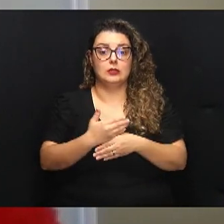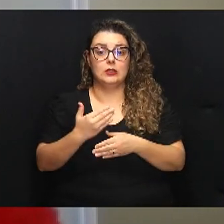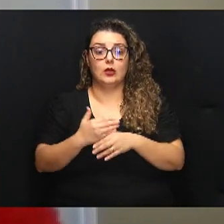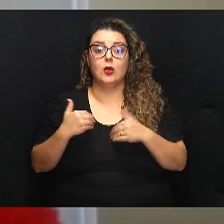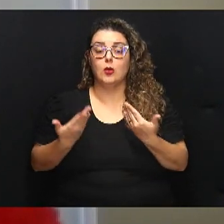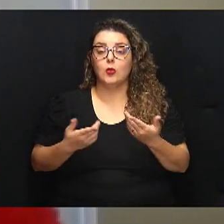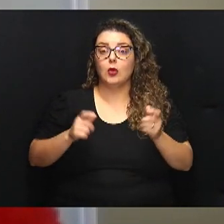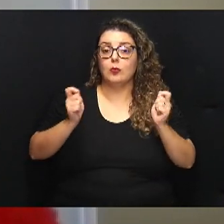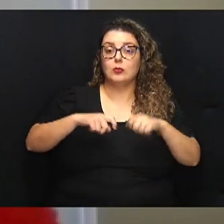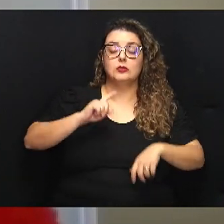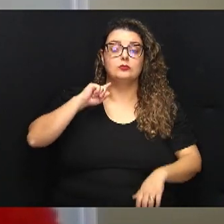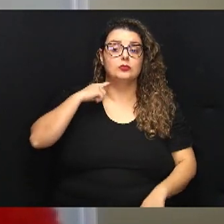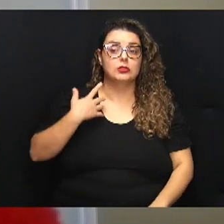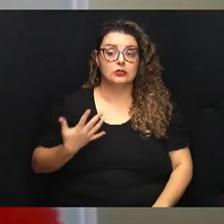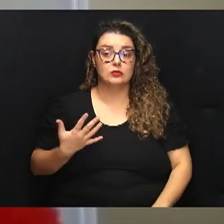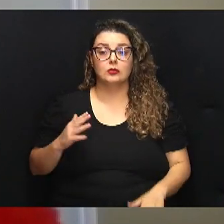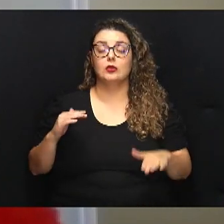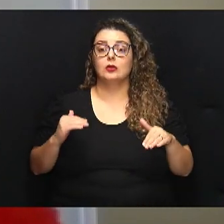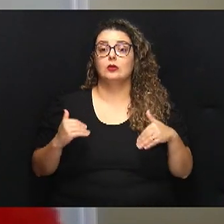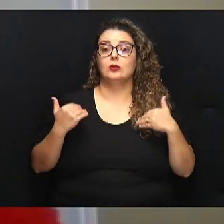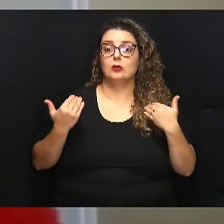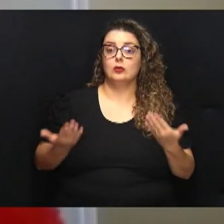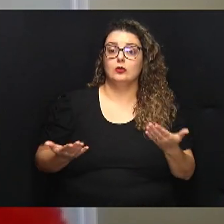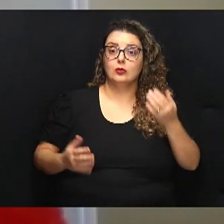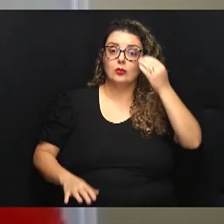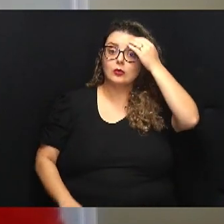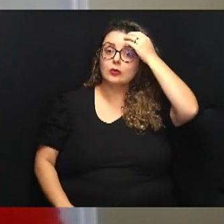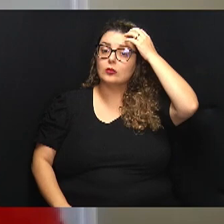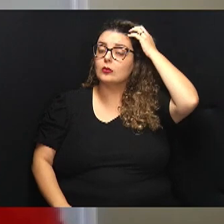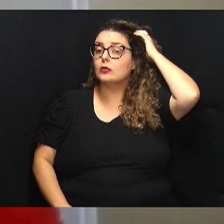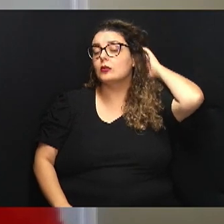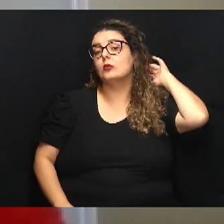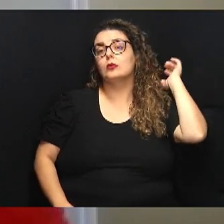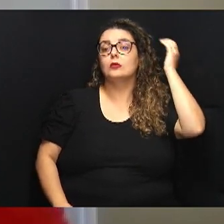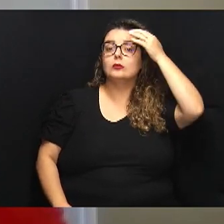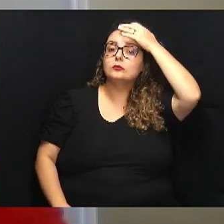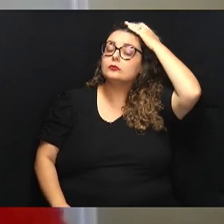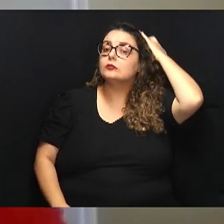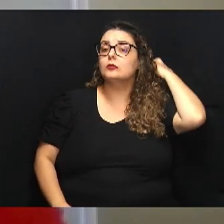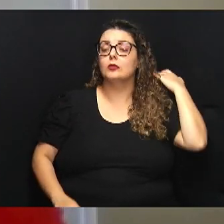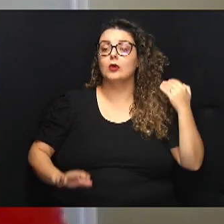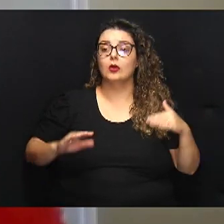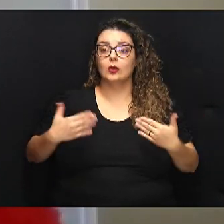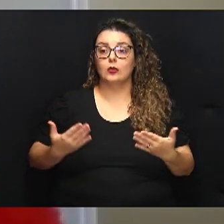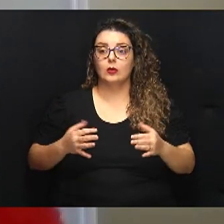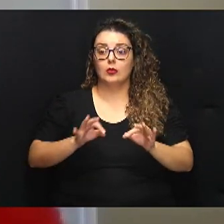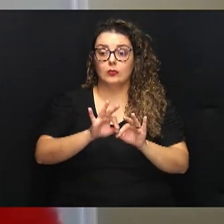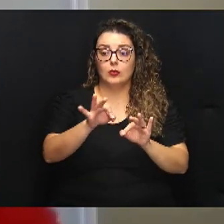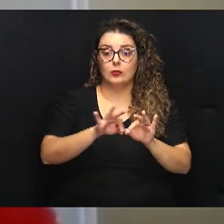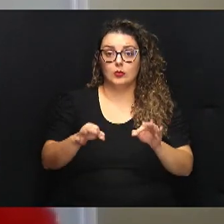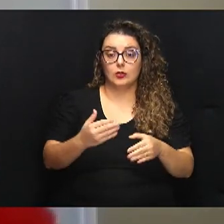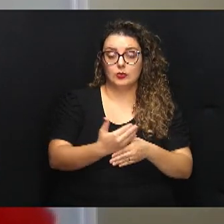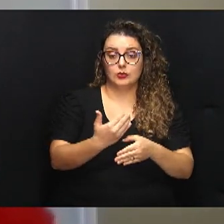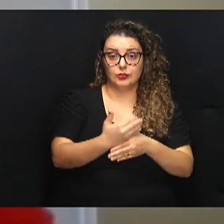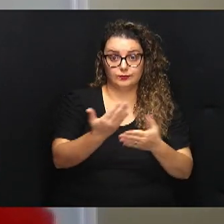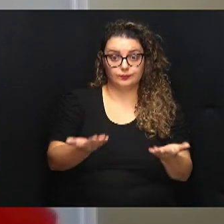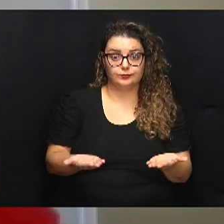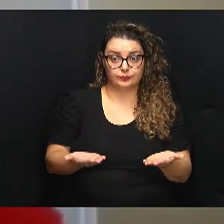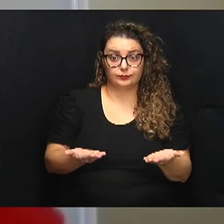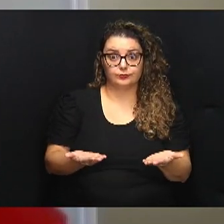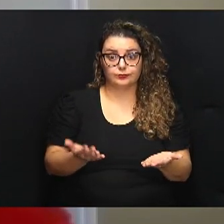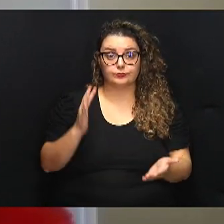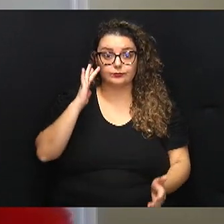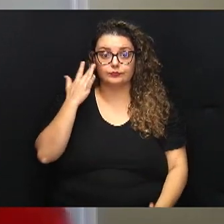potencial poluidor e qual é a área de abrangente, qual é o porte do empreendimento. Isso, eu acho